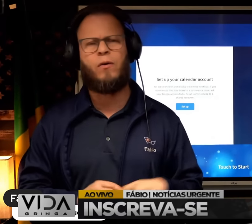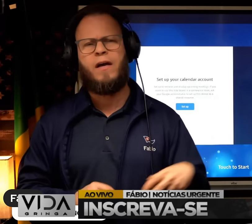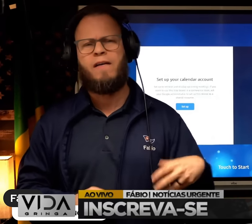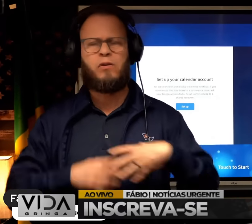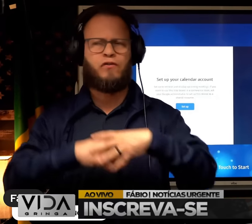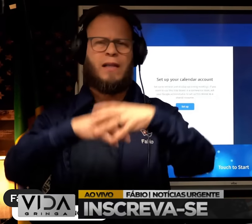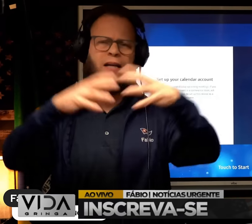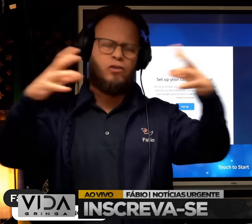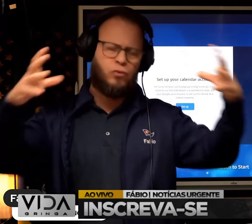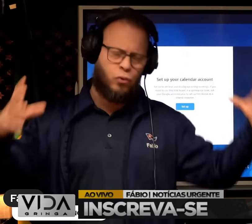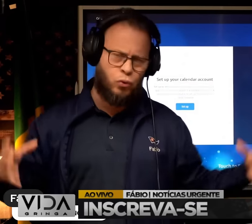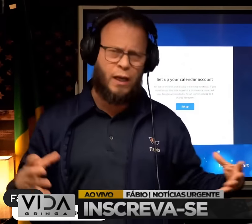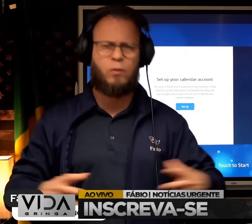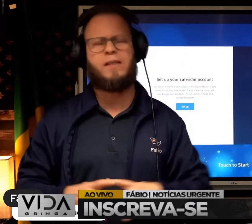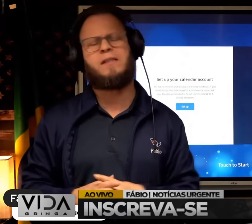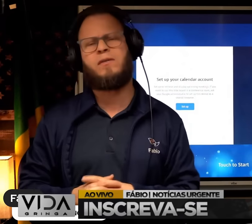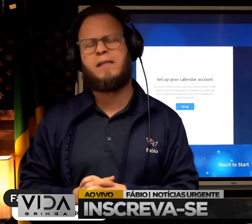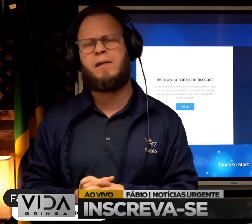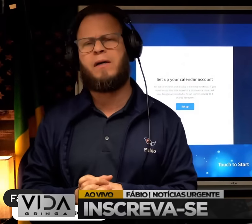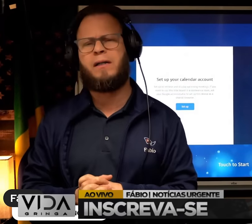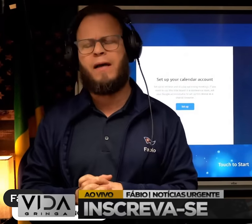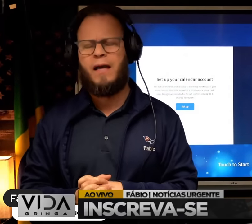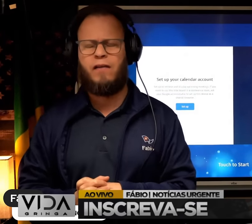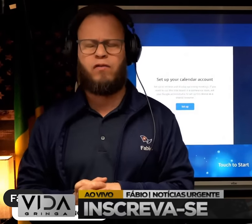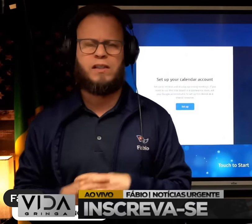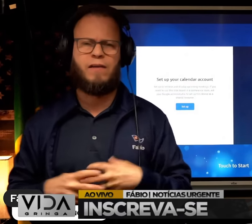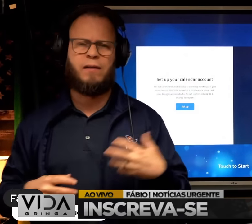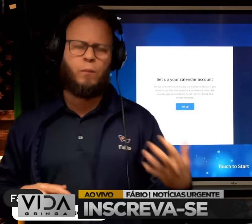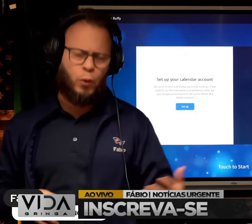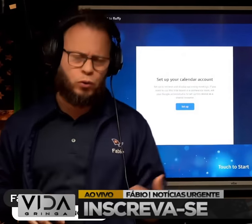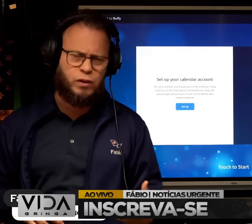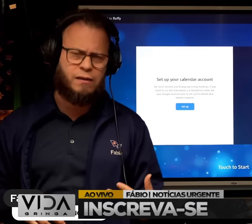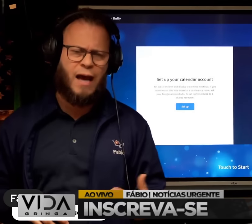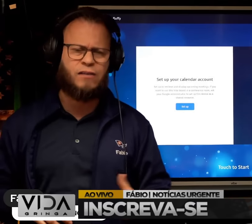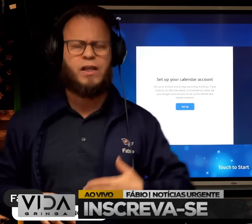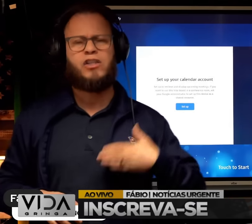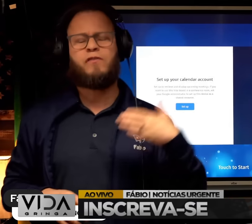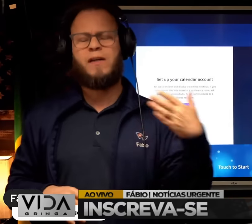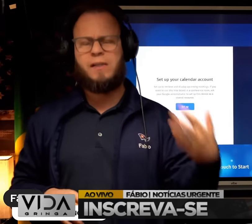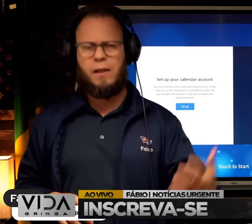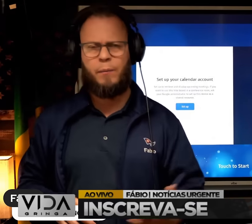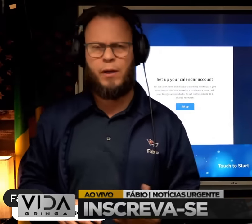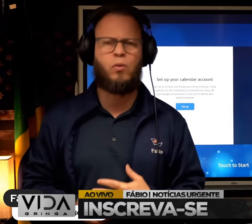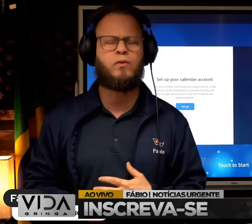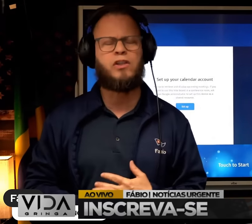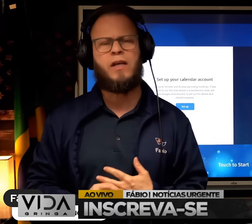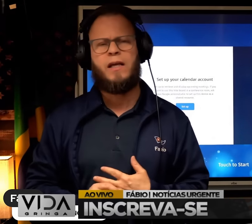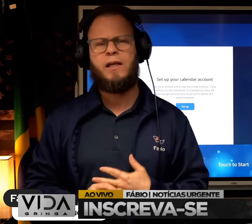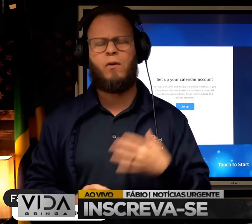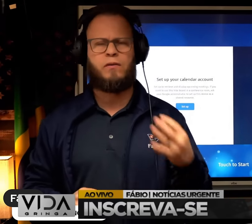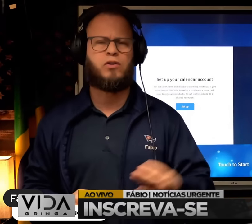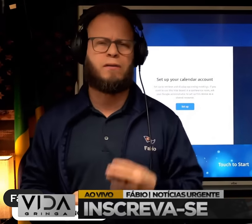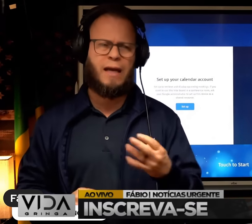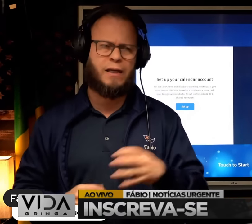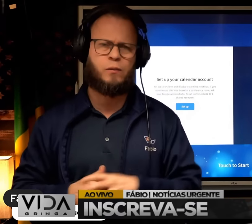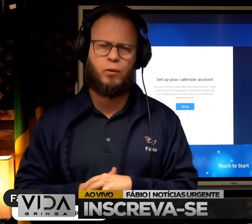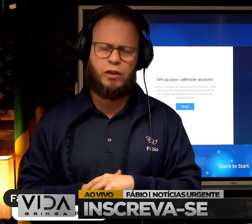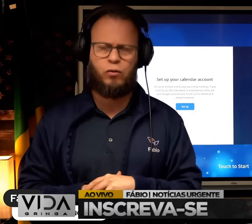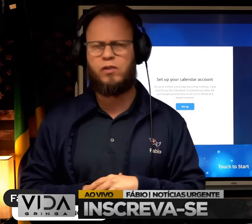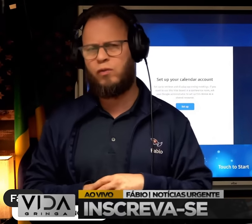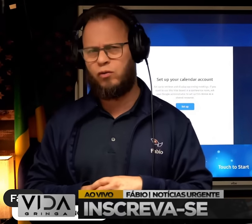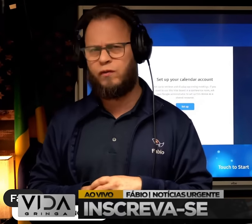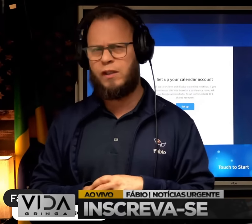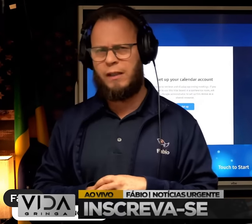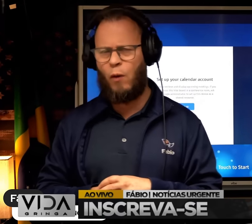acontecendo. Vamos falar de tudo o que aconteceu essa semana e você vai ter oportunidade de fazer perguntas e nós vamos tentar responder